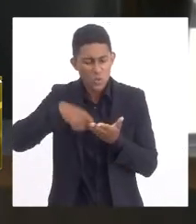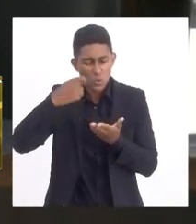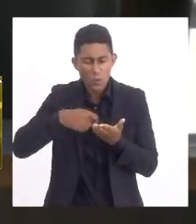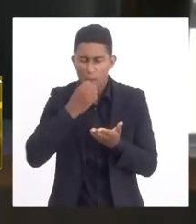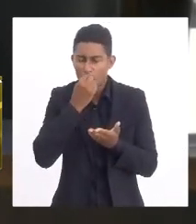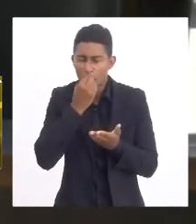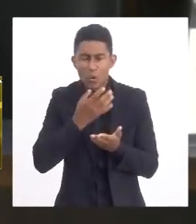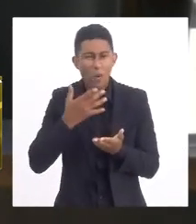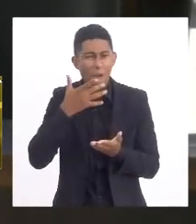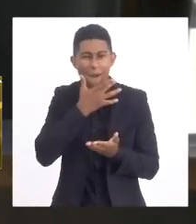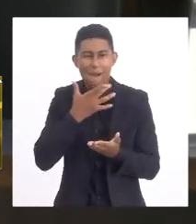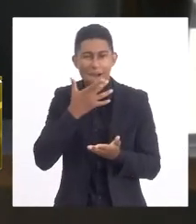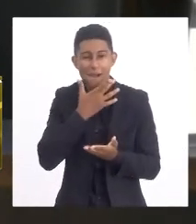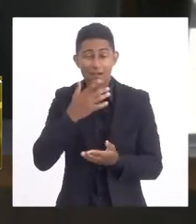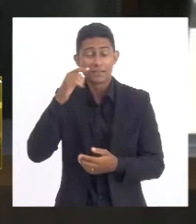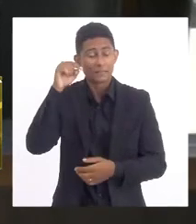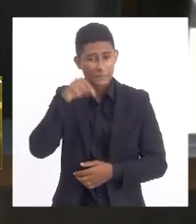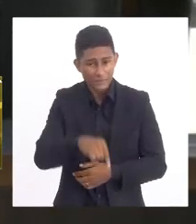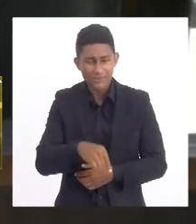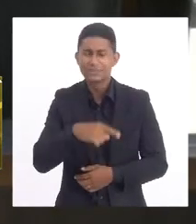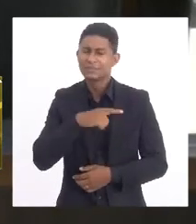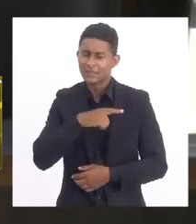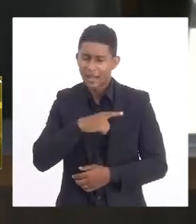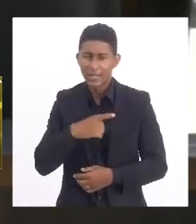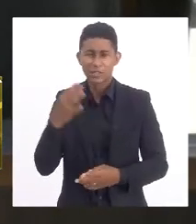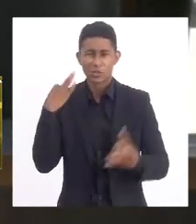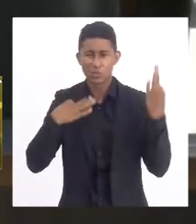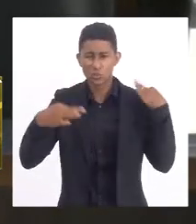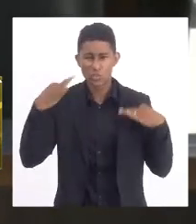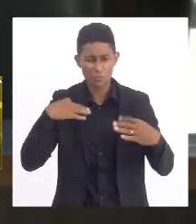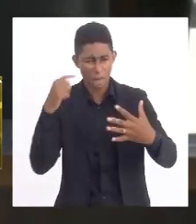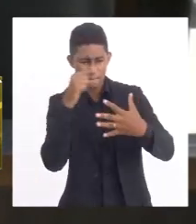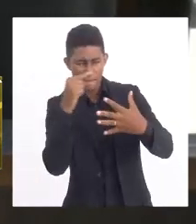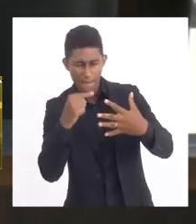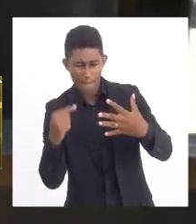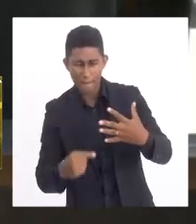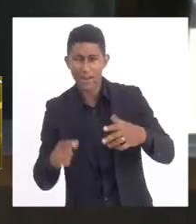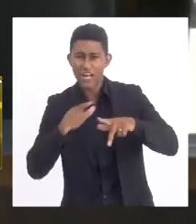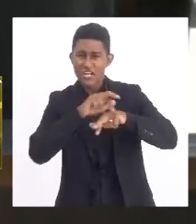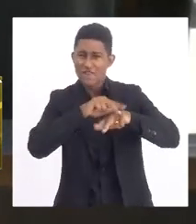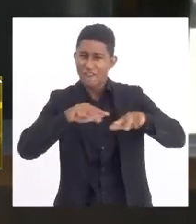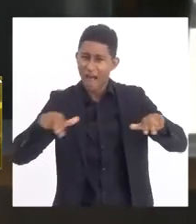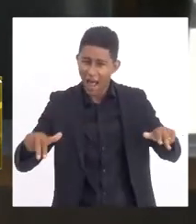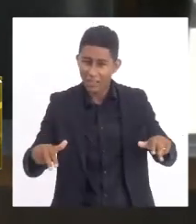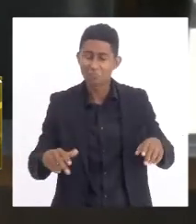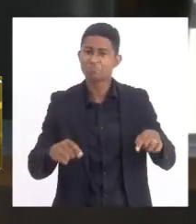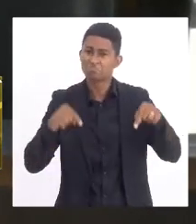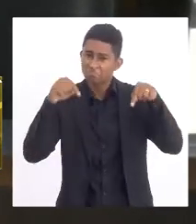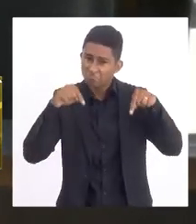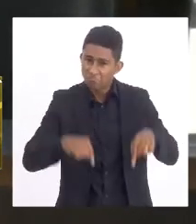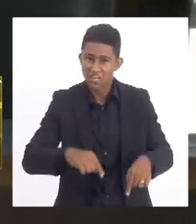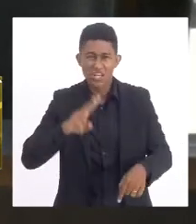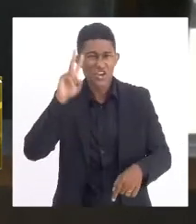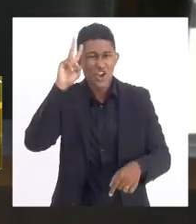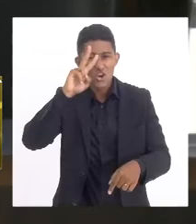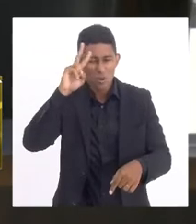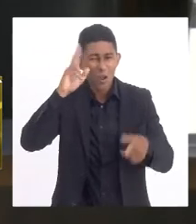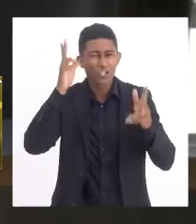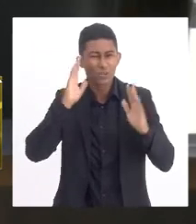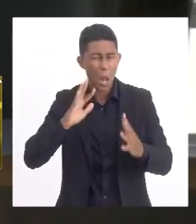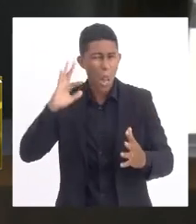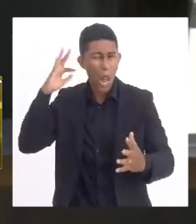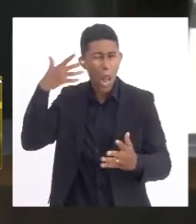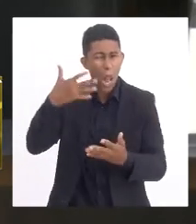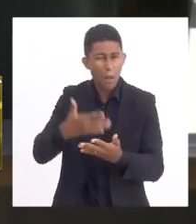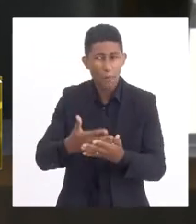possui tantas qualidades turísticas que se tornou historicamente o principal cartão-postal para representação do nosso